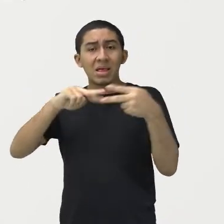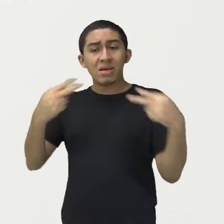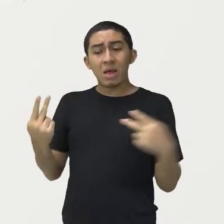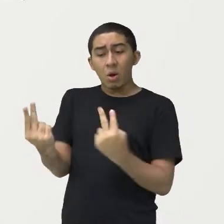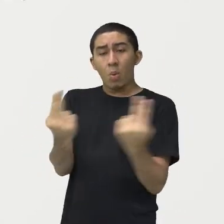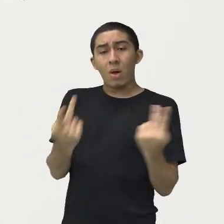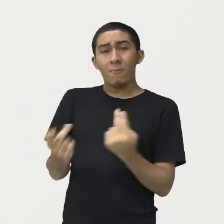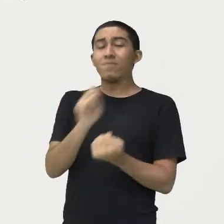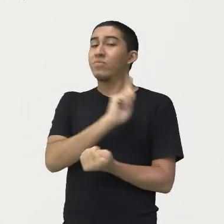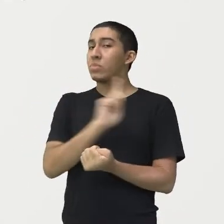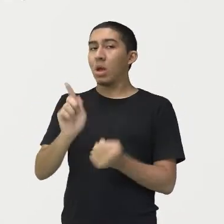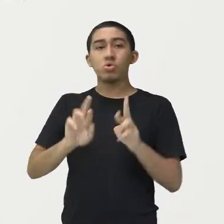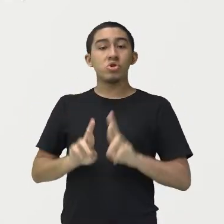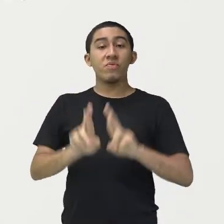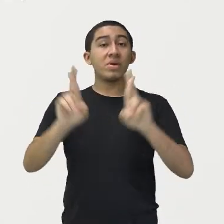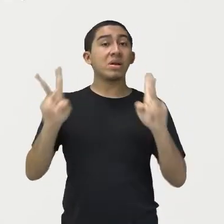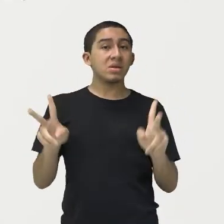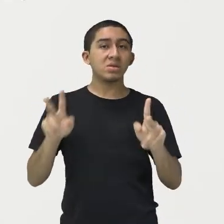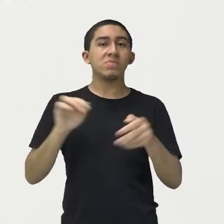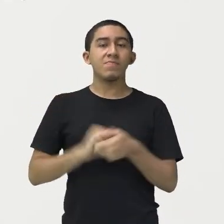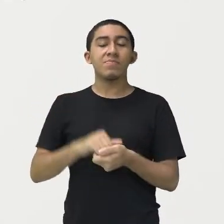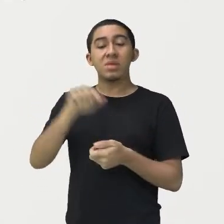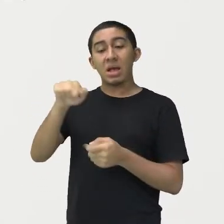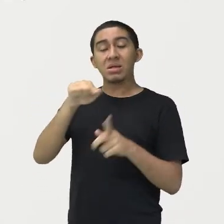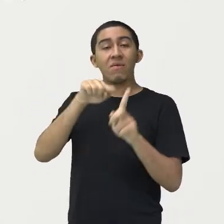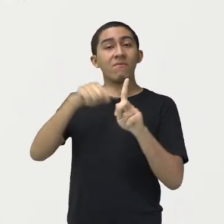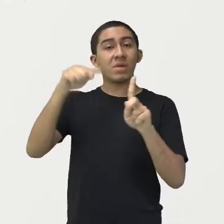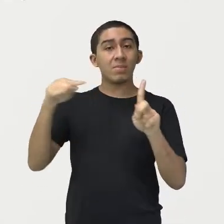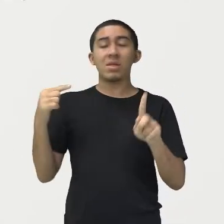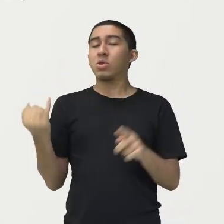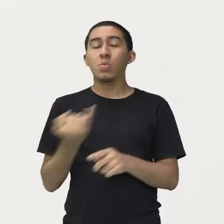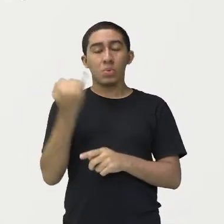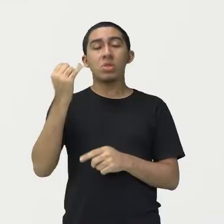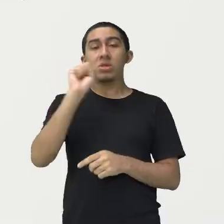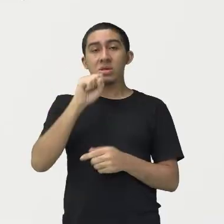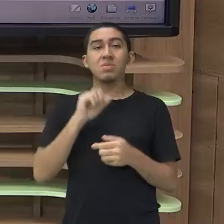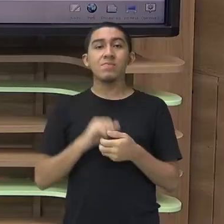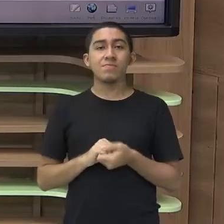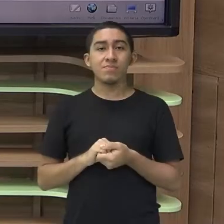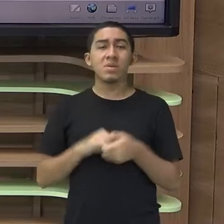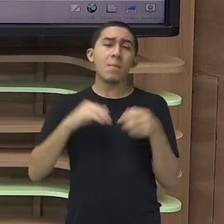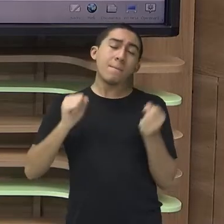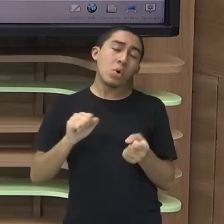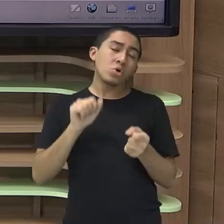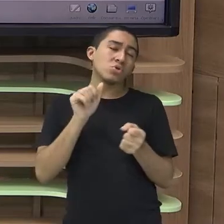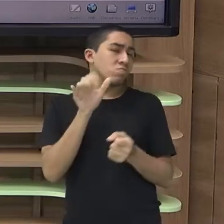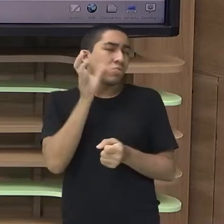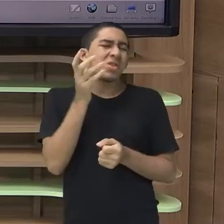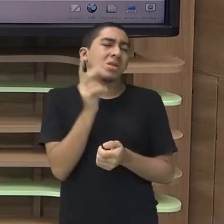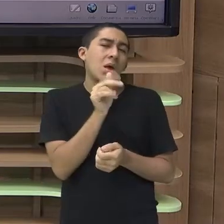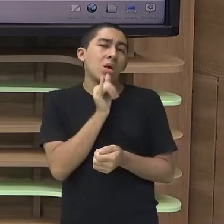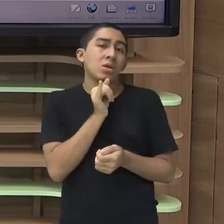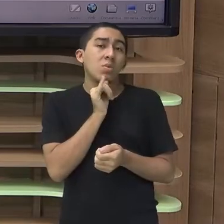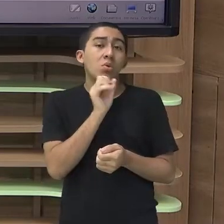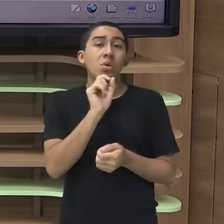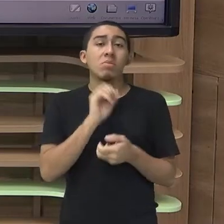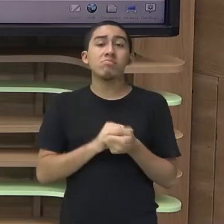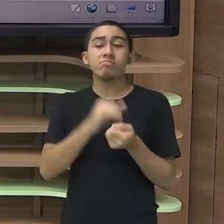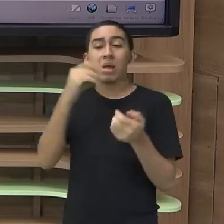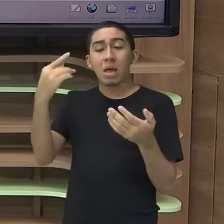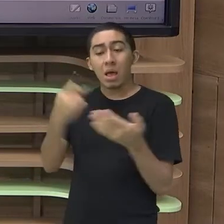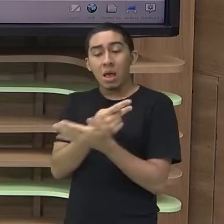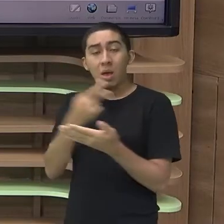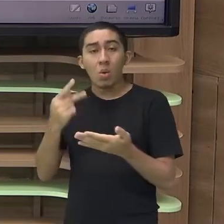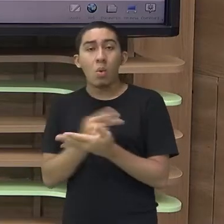né? Essa variabilidade é importante. O que pode acontecer são erros